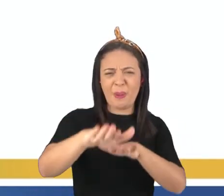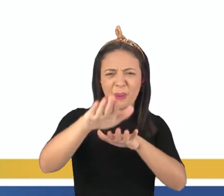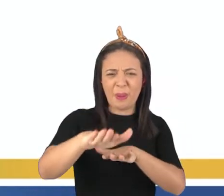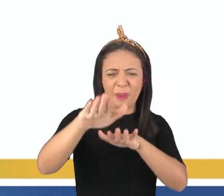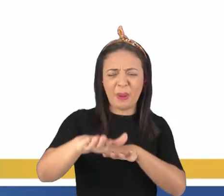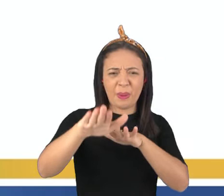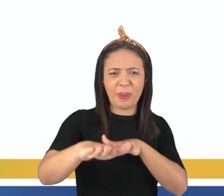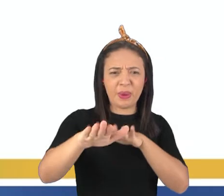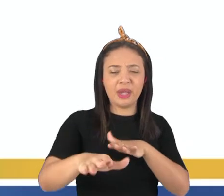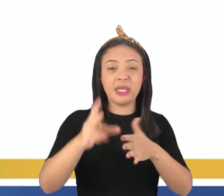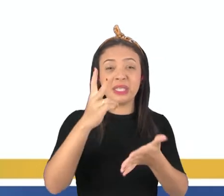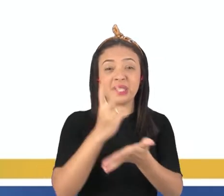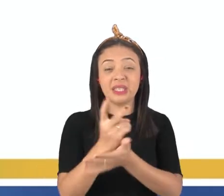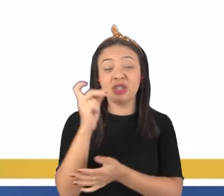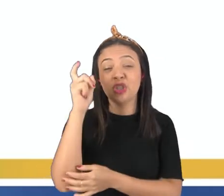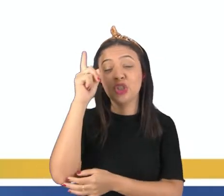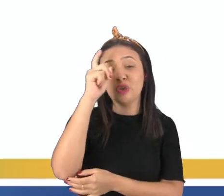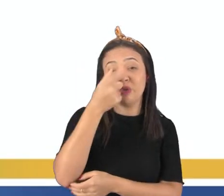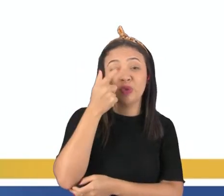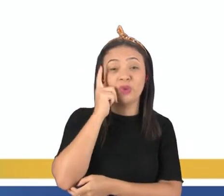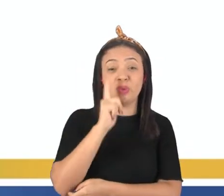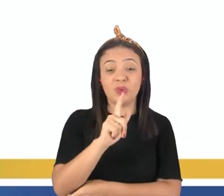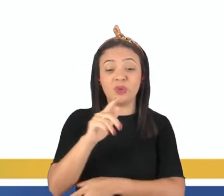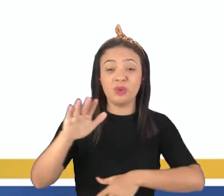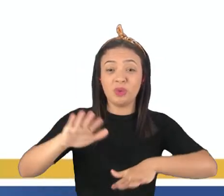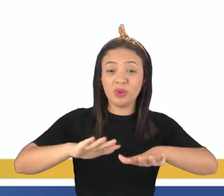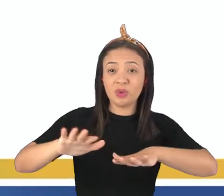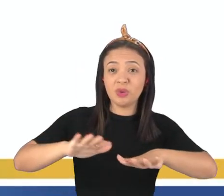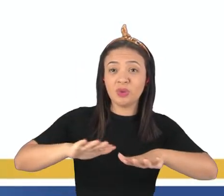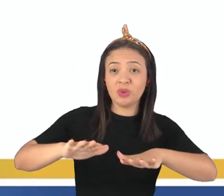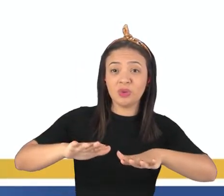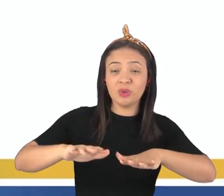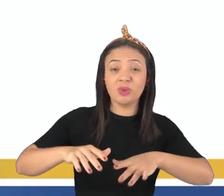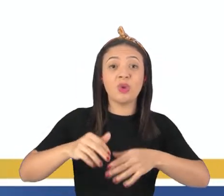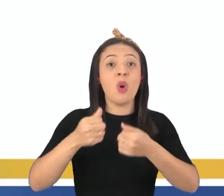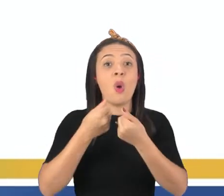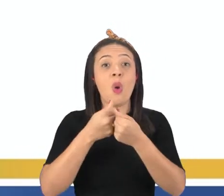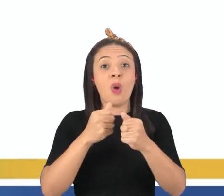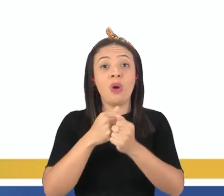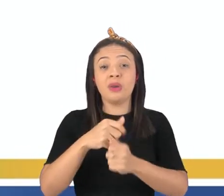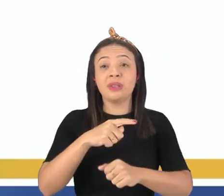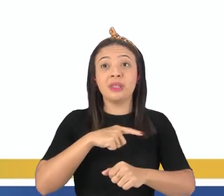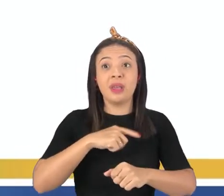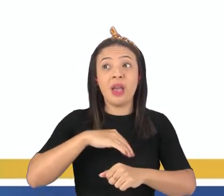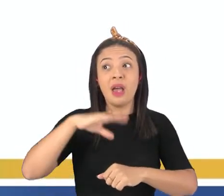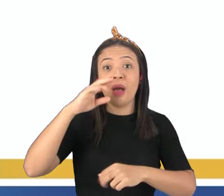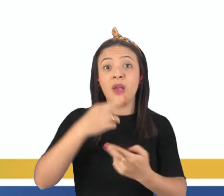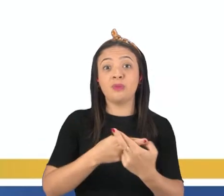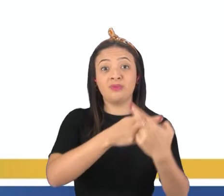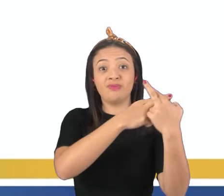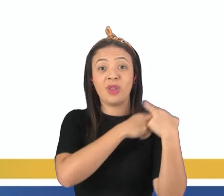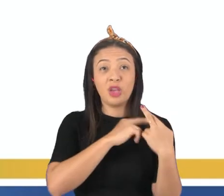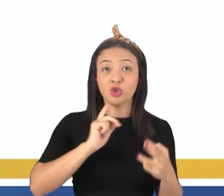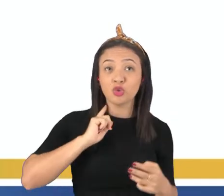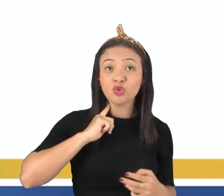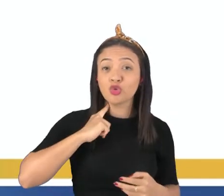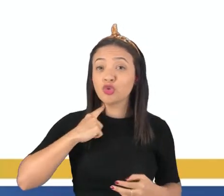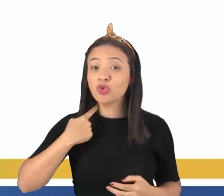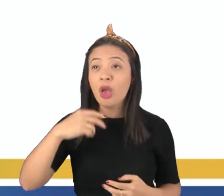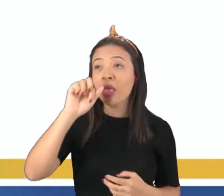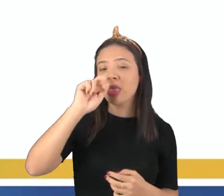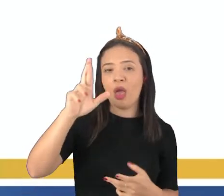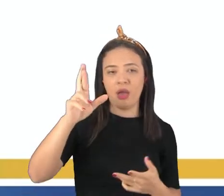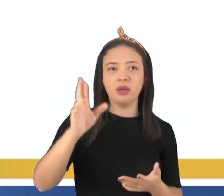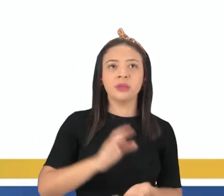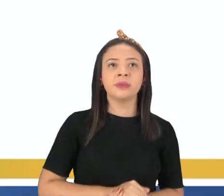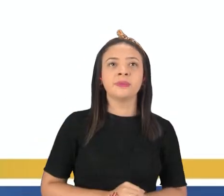que dificultam a locomoção. Os carros são responsáveis por grande parte da poluição nos grandes centros urbanos.